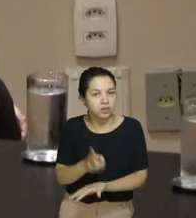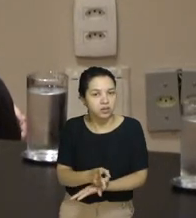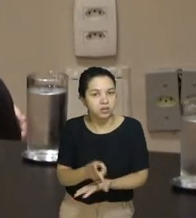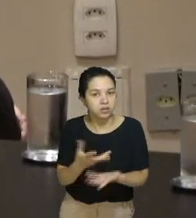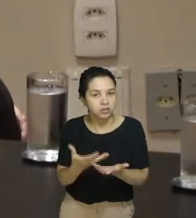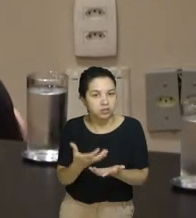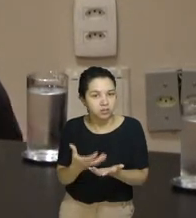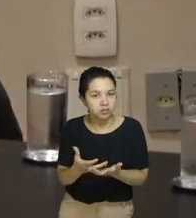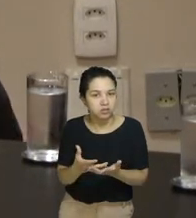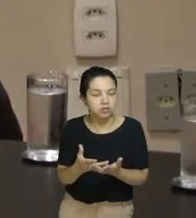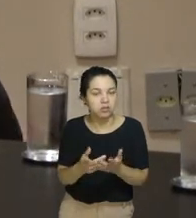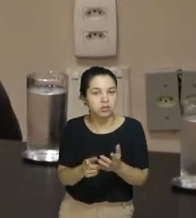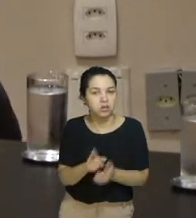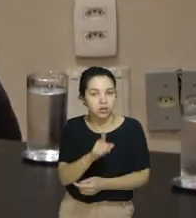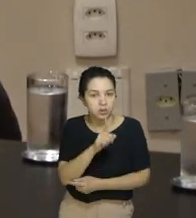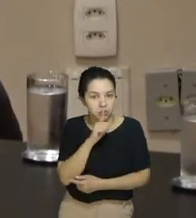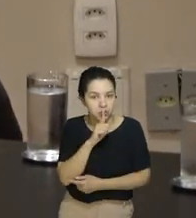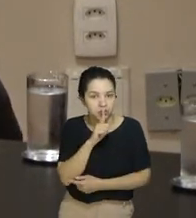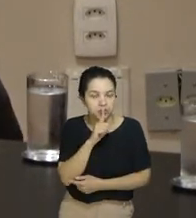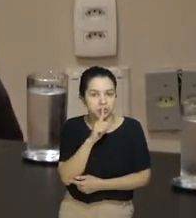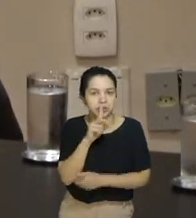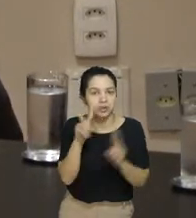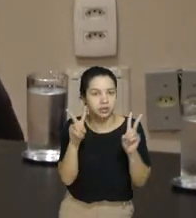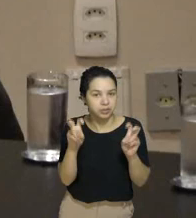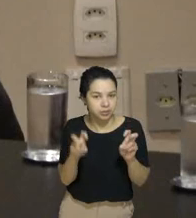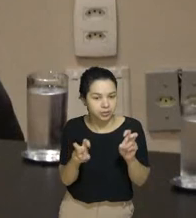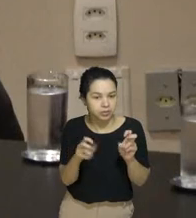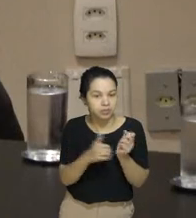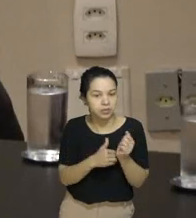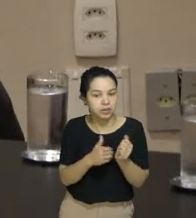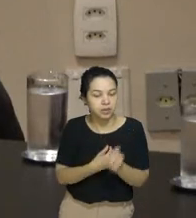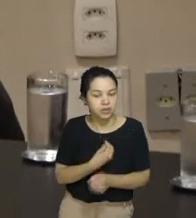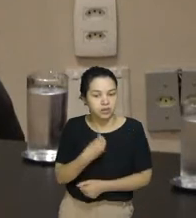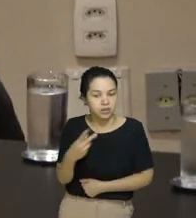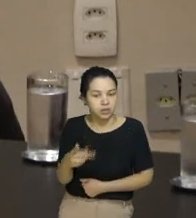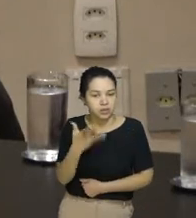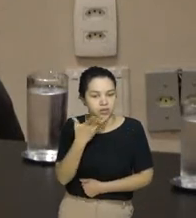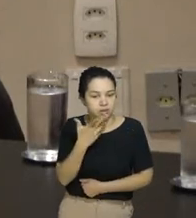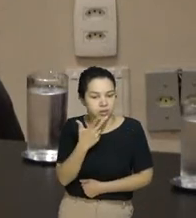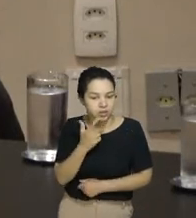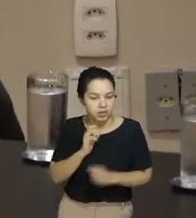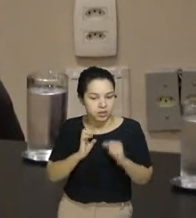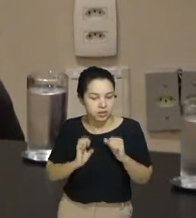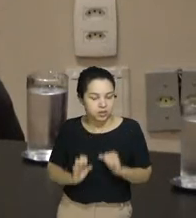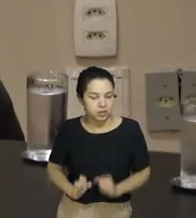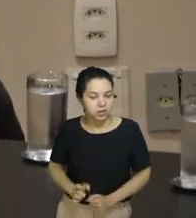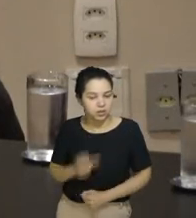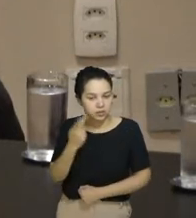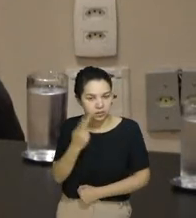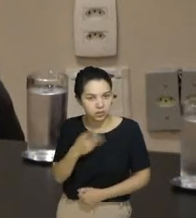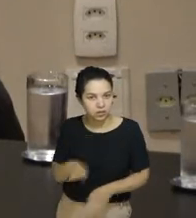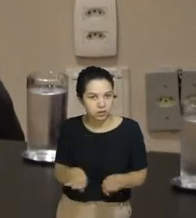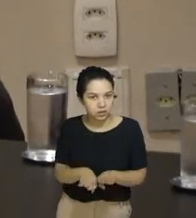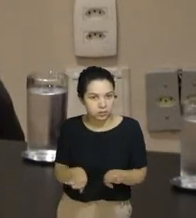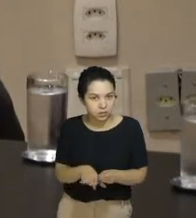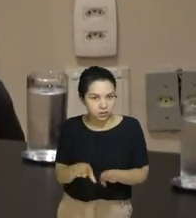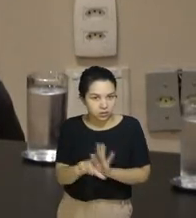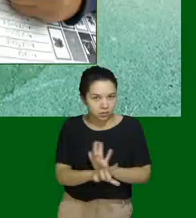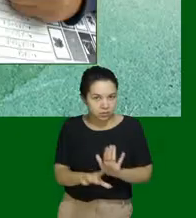o sigilo, né, das crianças por uma questão ética e também por política, de legislação,